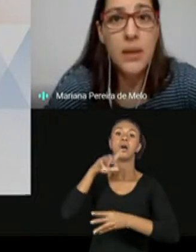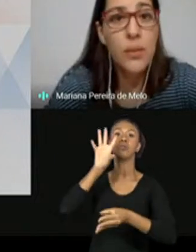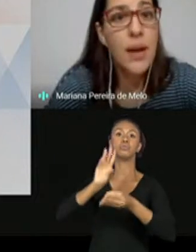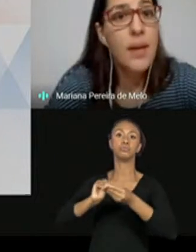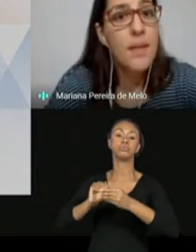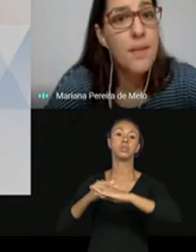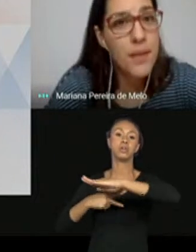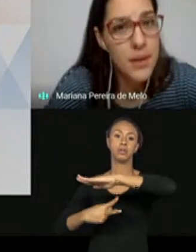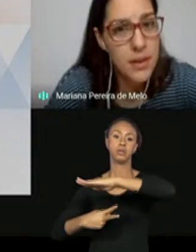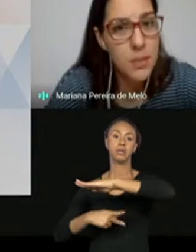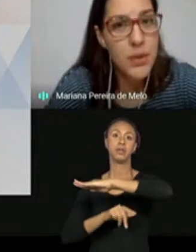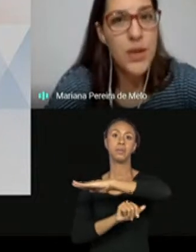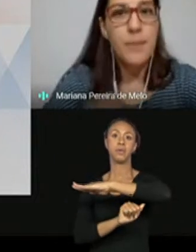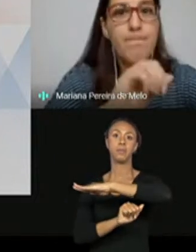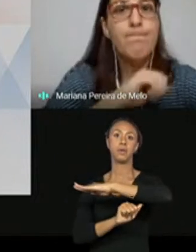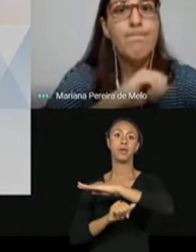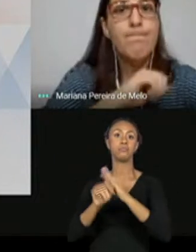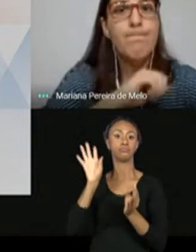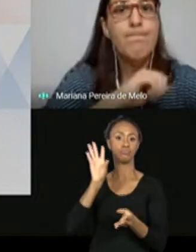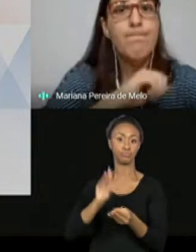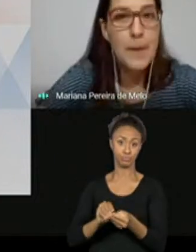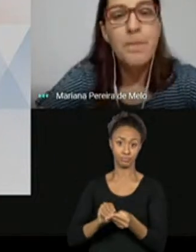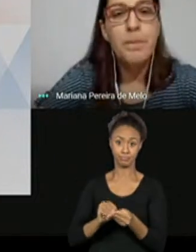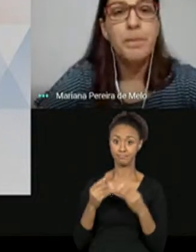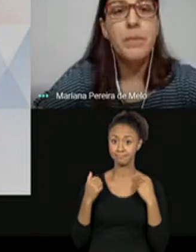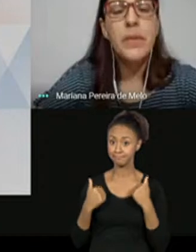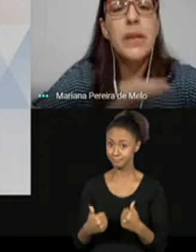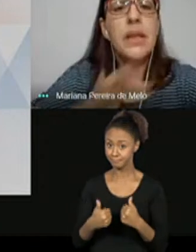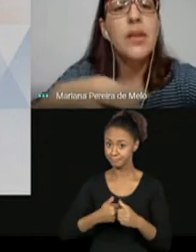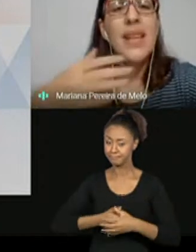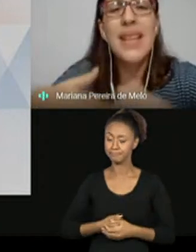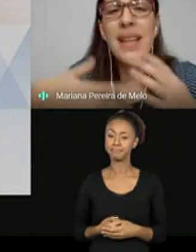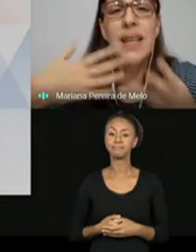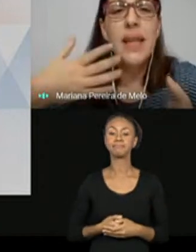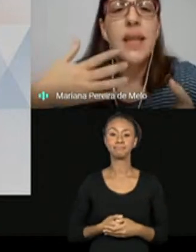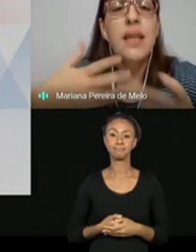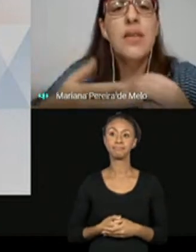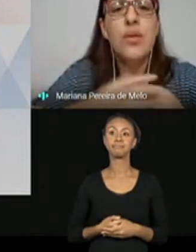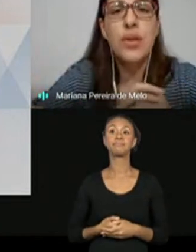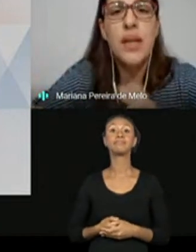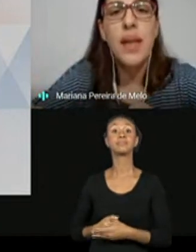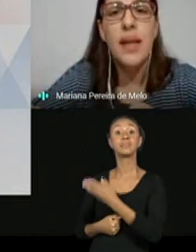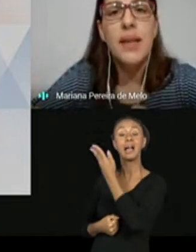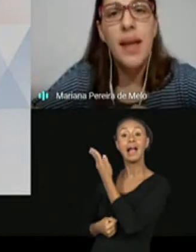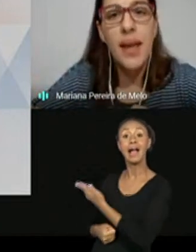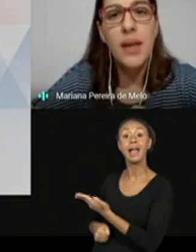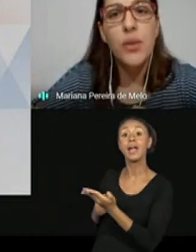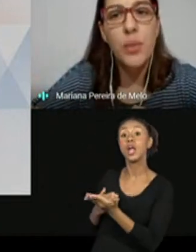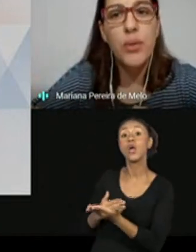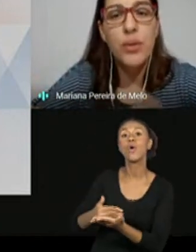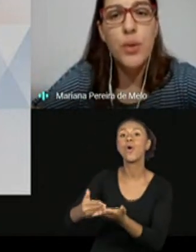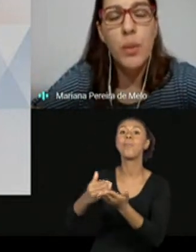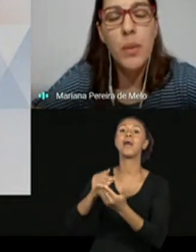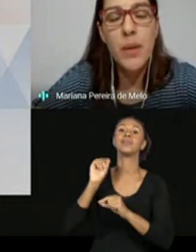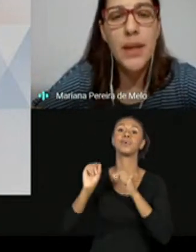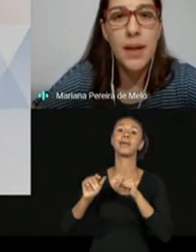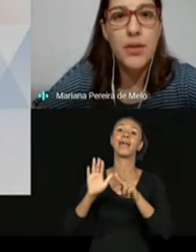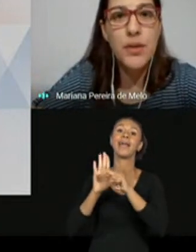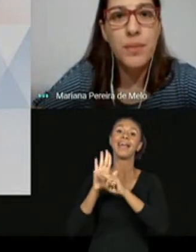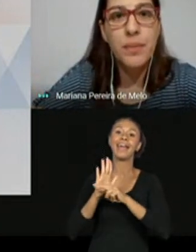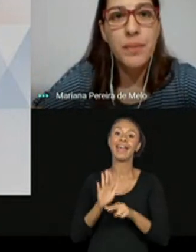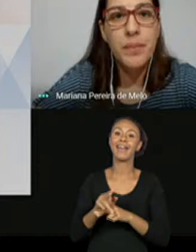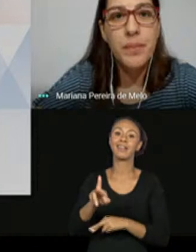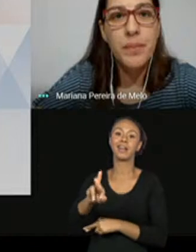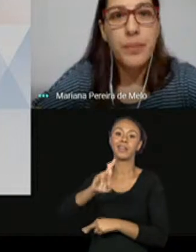de B dado A vezes P de A, tá? Então é daqui que surge a ideia da regra do produto de